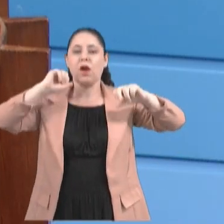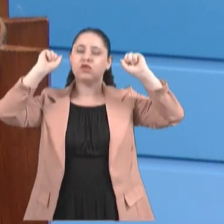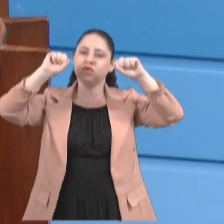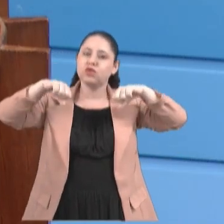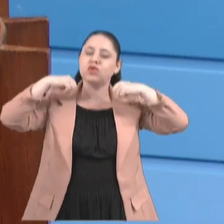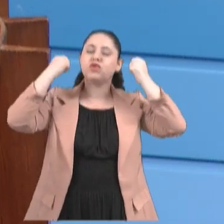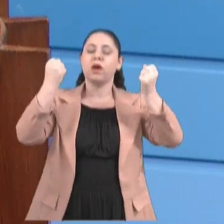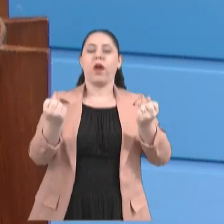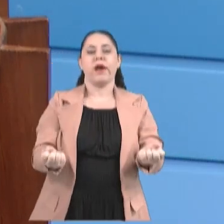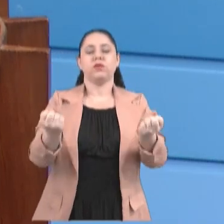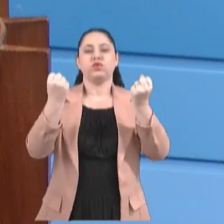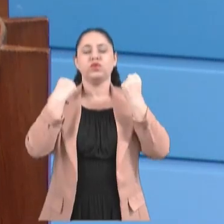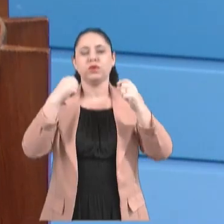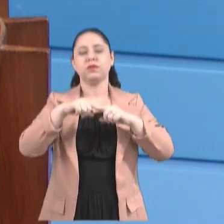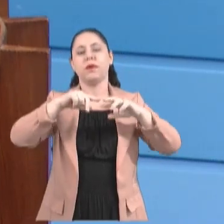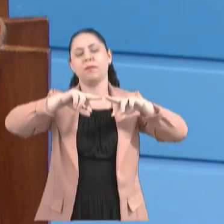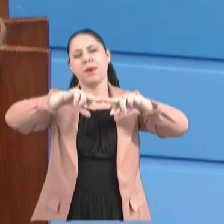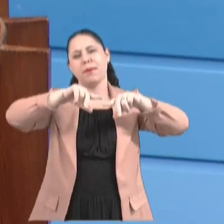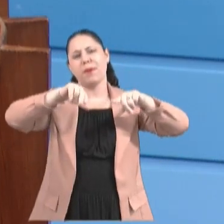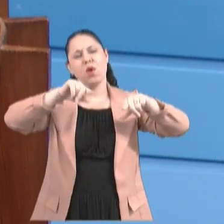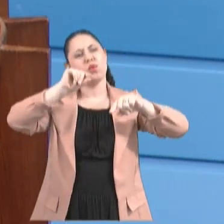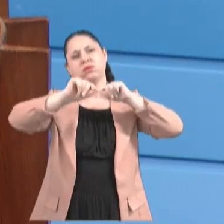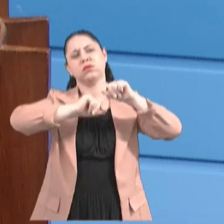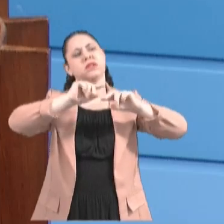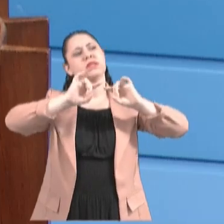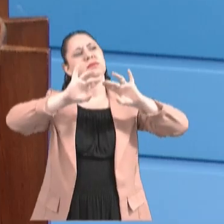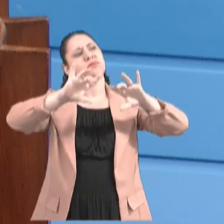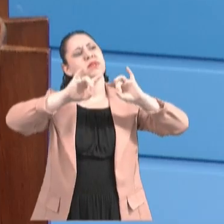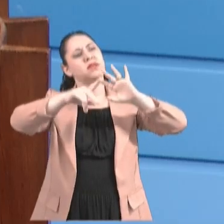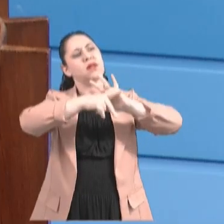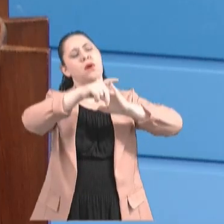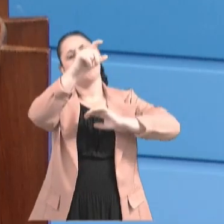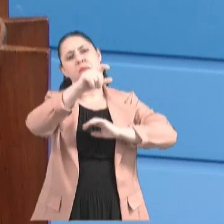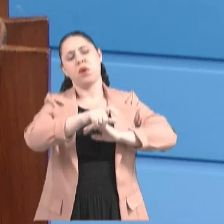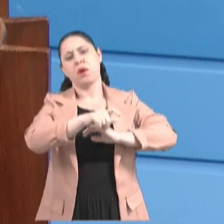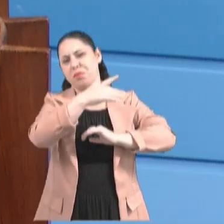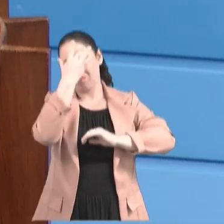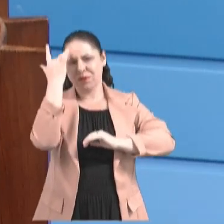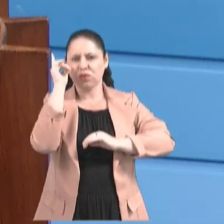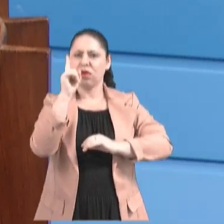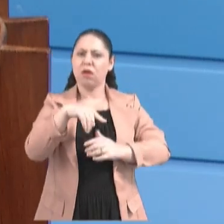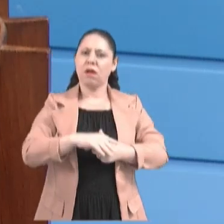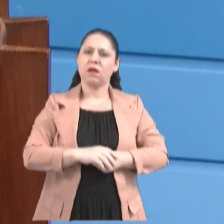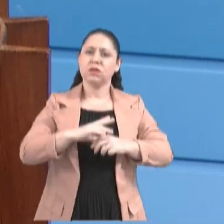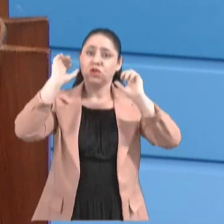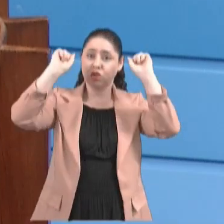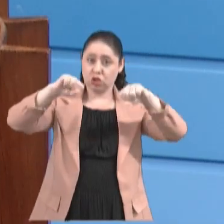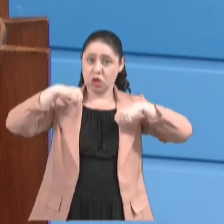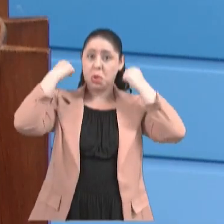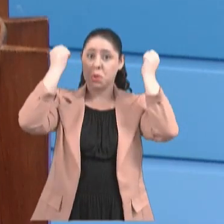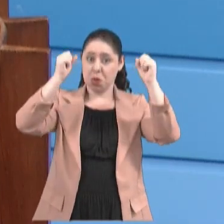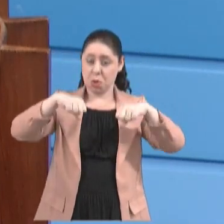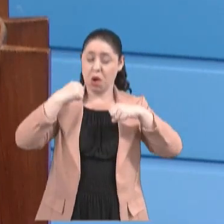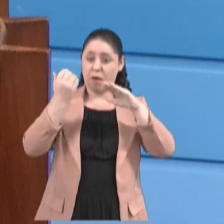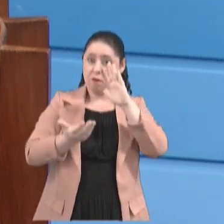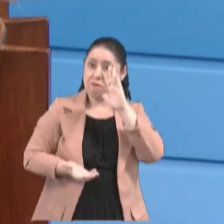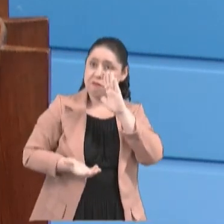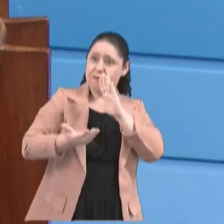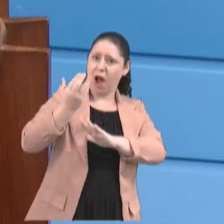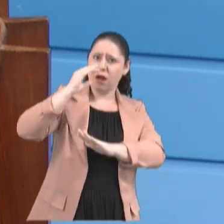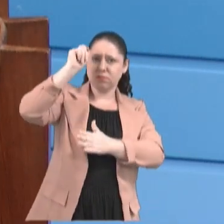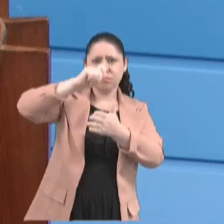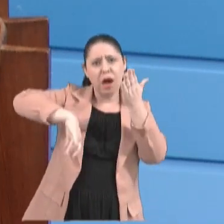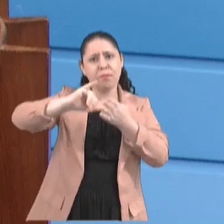ginástica, exercício físico, desporto. O que seria especialista aqui, o indicado? Na ginástica de elevar as tarifas